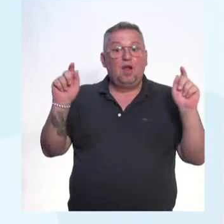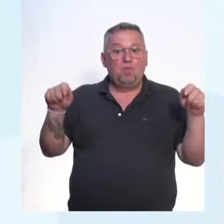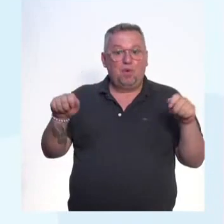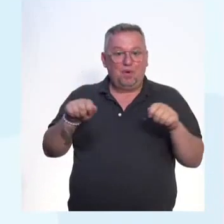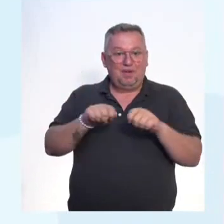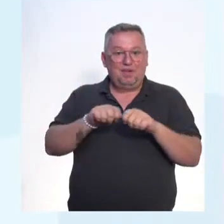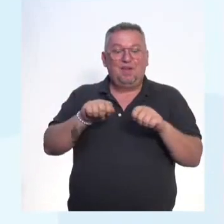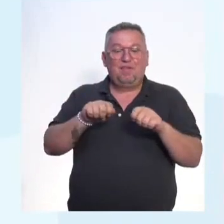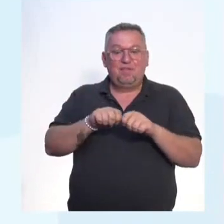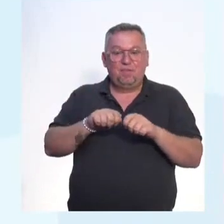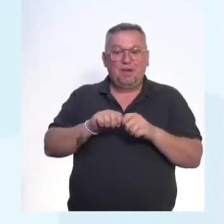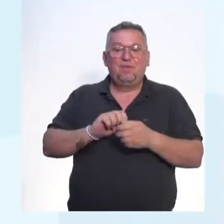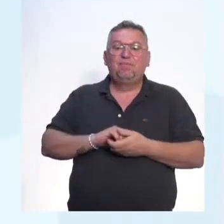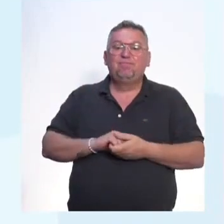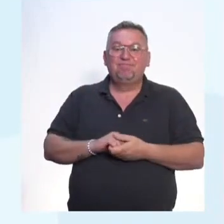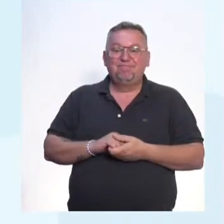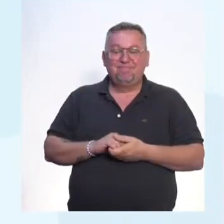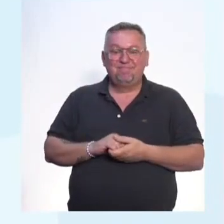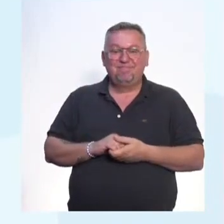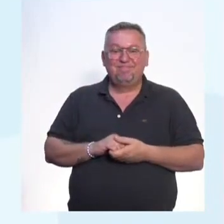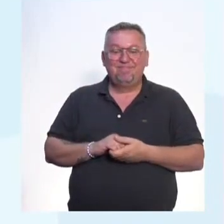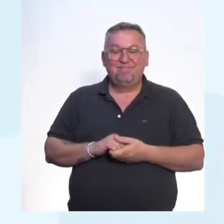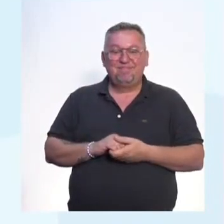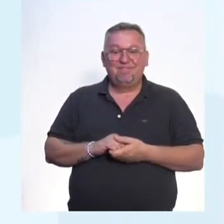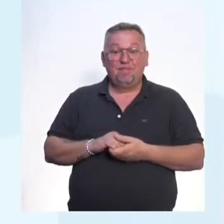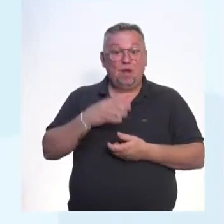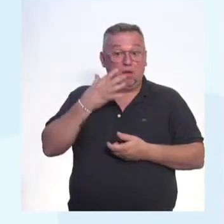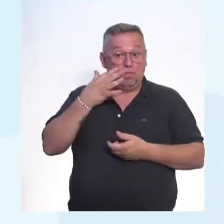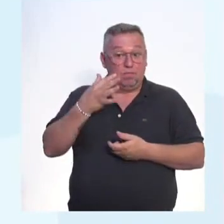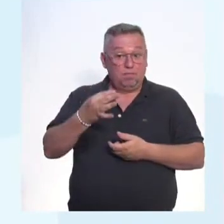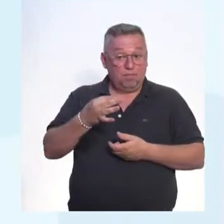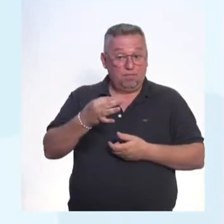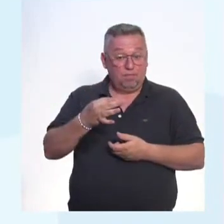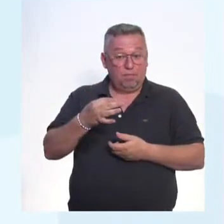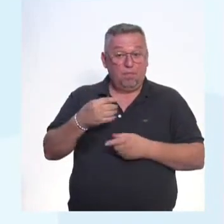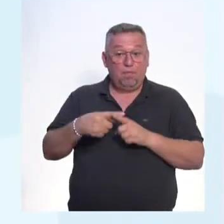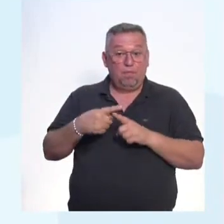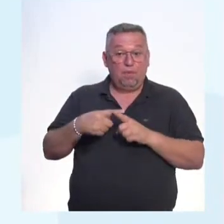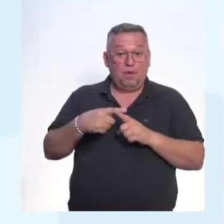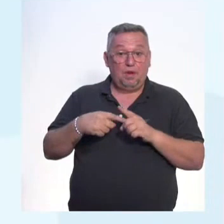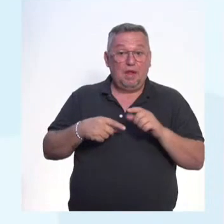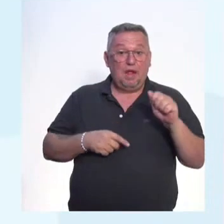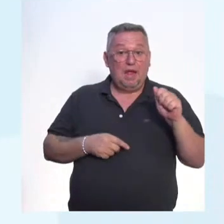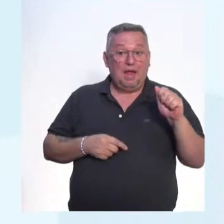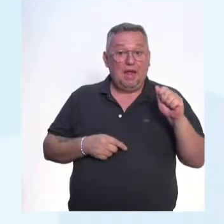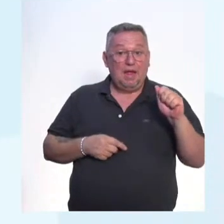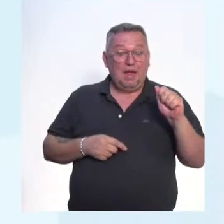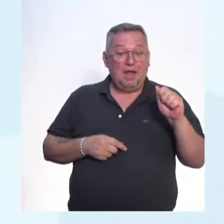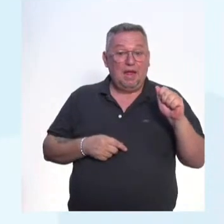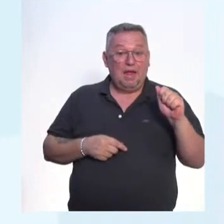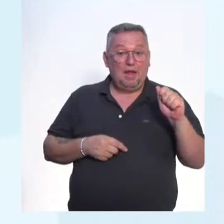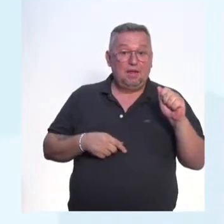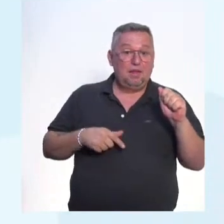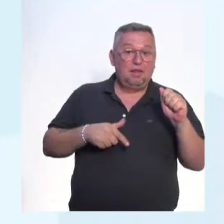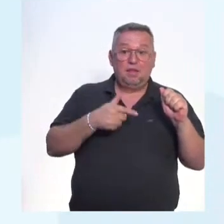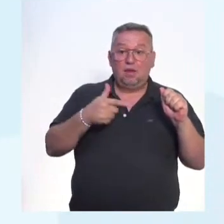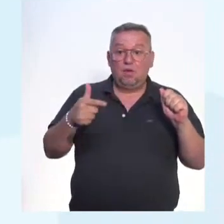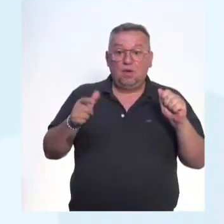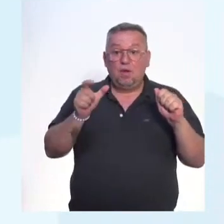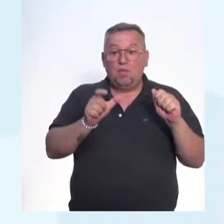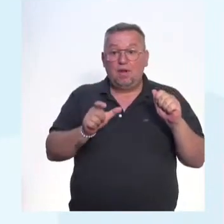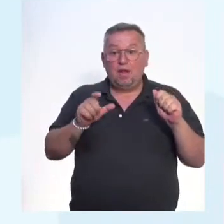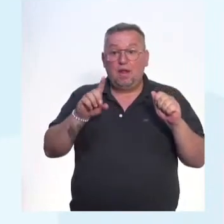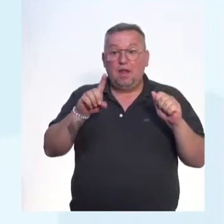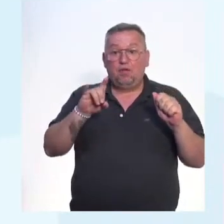distintos podem ser formados? Então, preste atenção. Porque na letra A não tem a